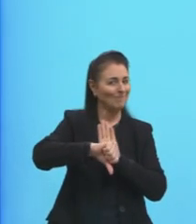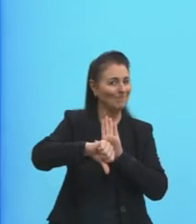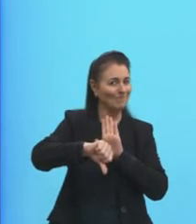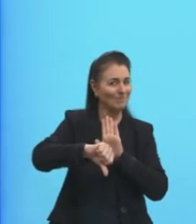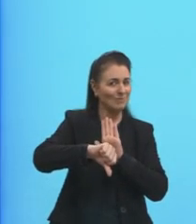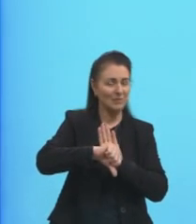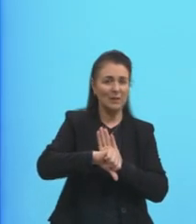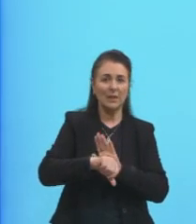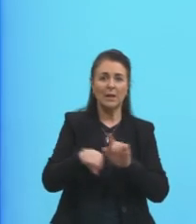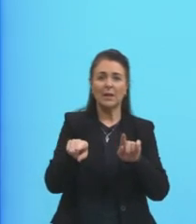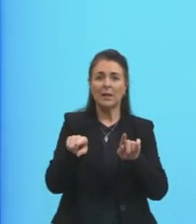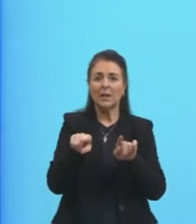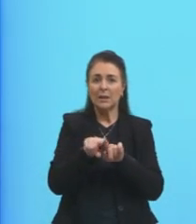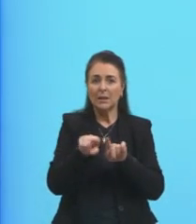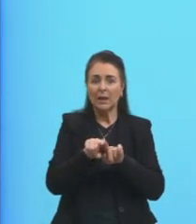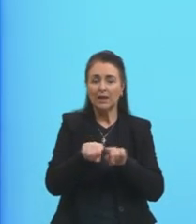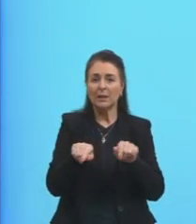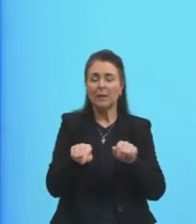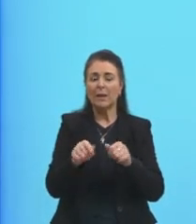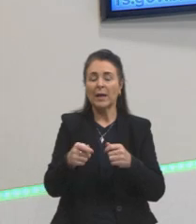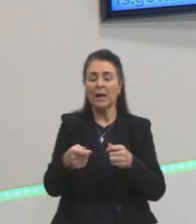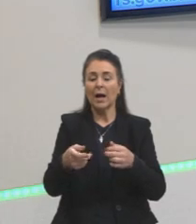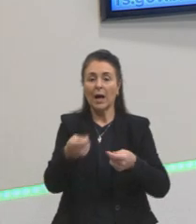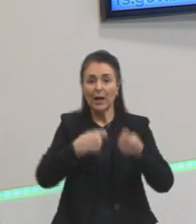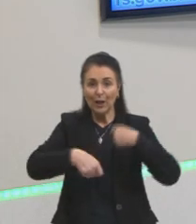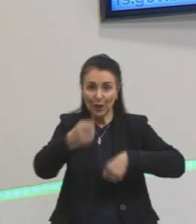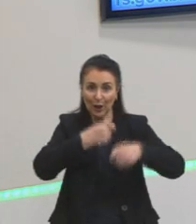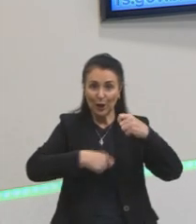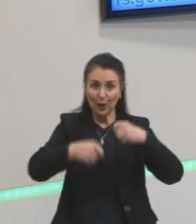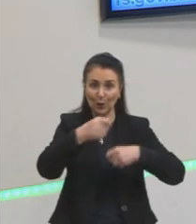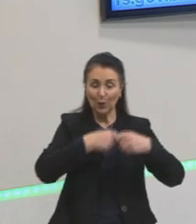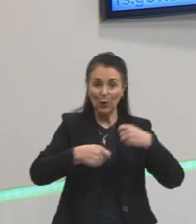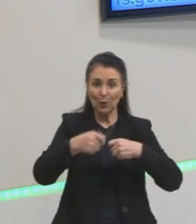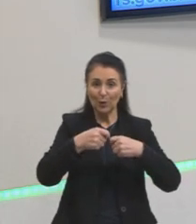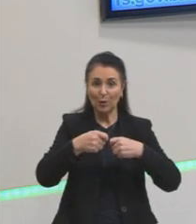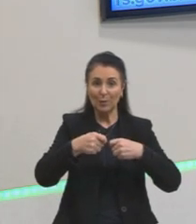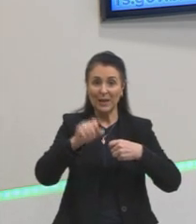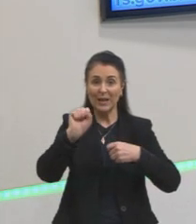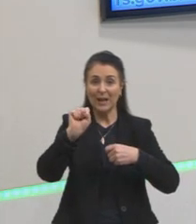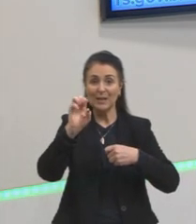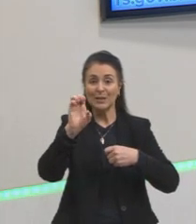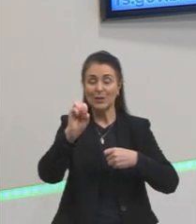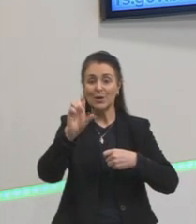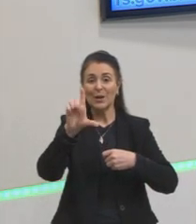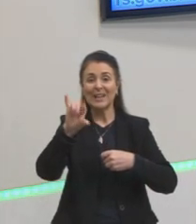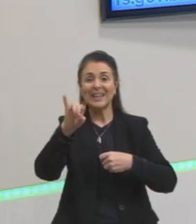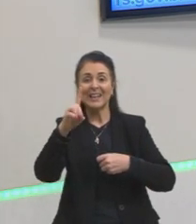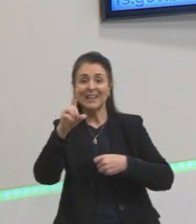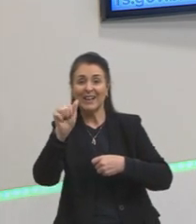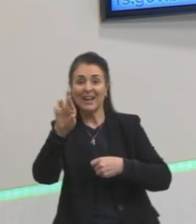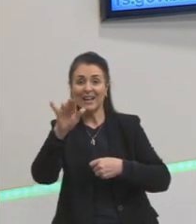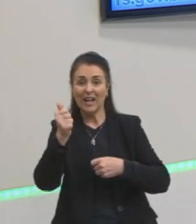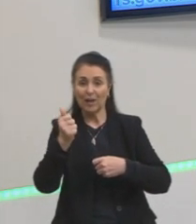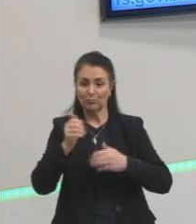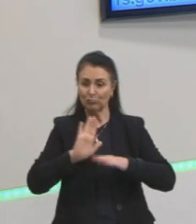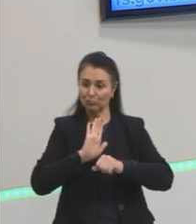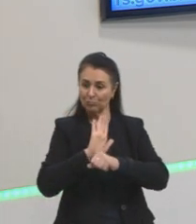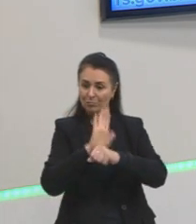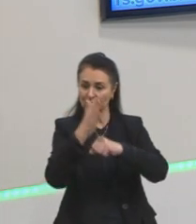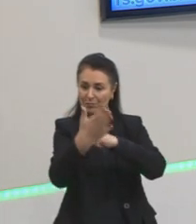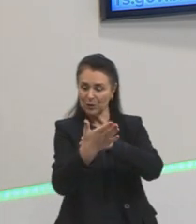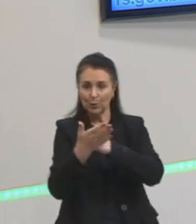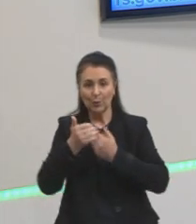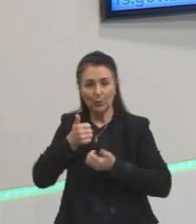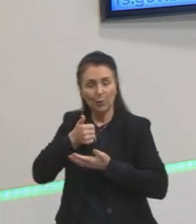E aqui também tem corrupção então a economia solidária em muitas muitas cooperativas de Fora o